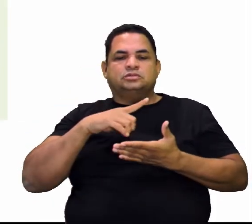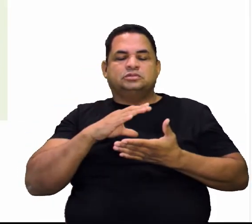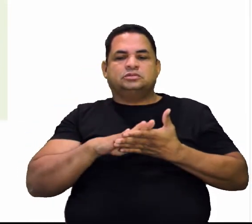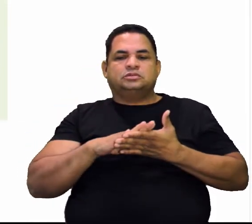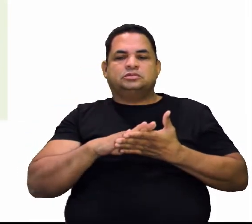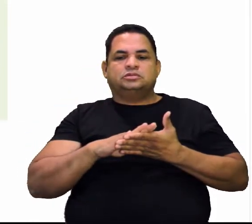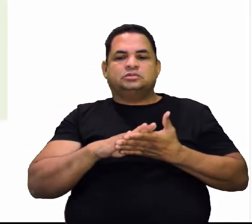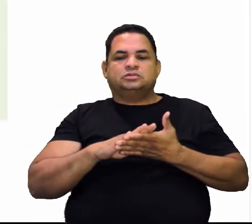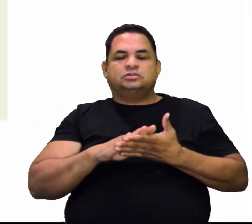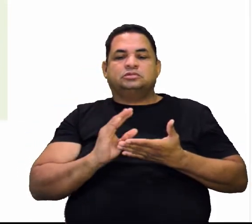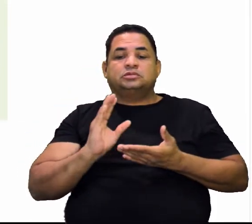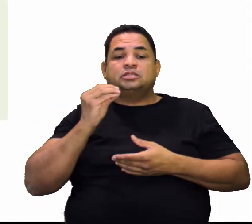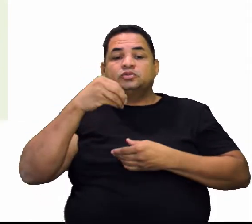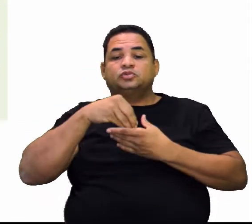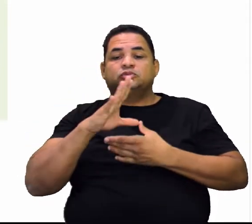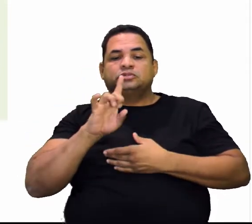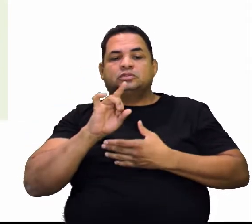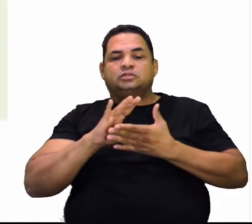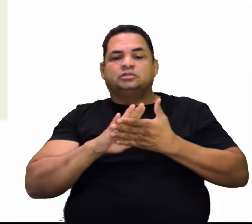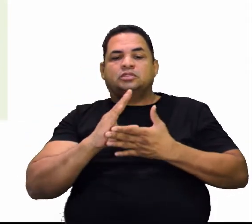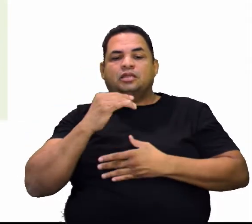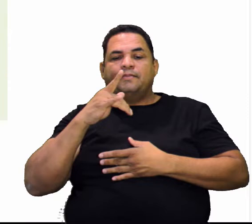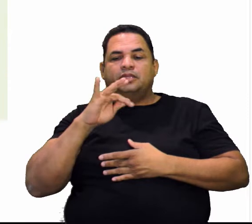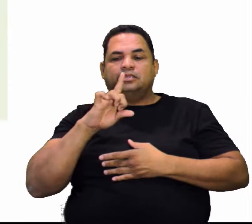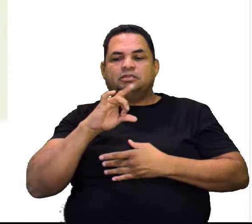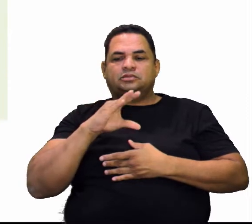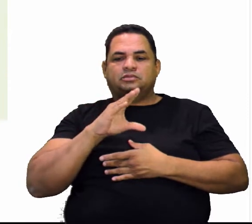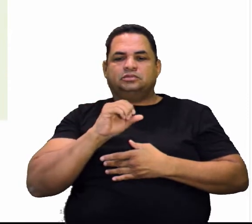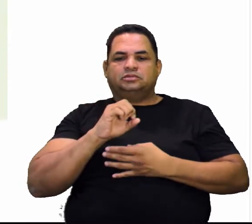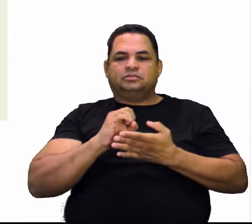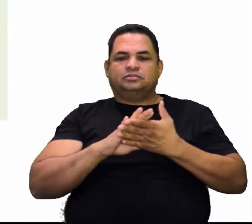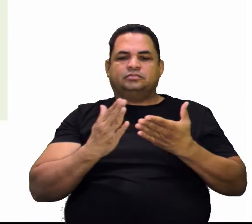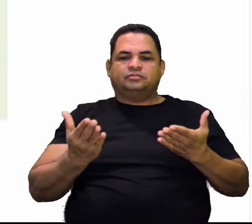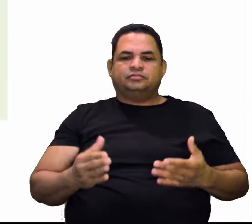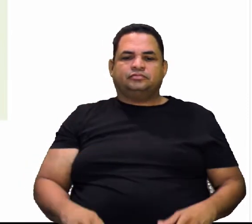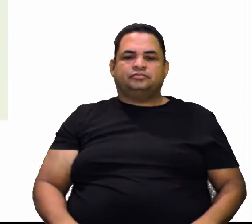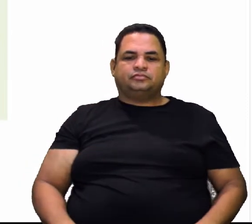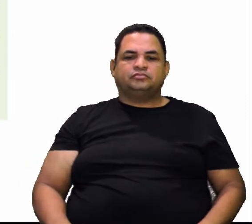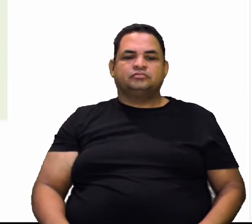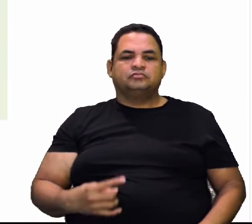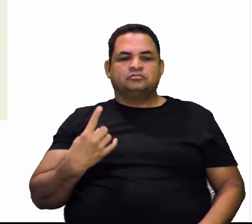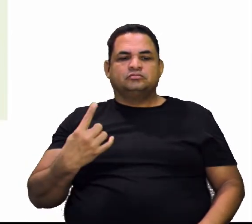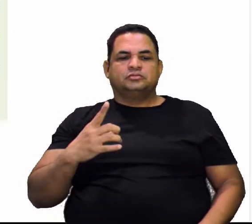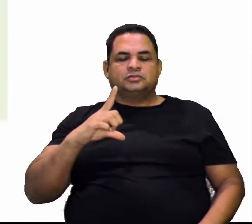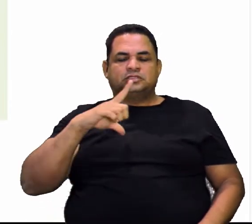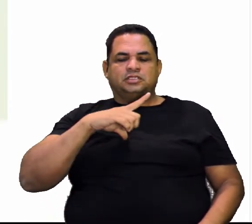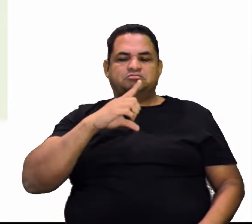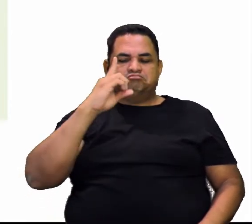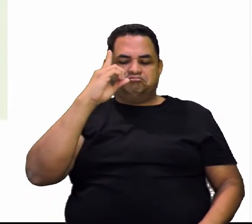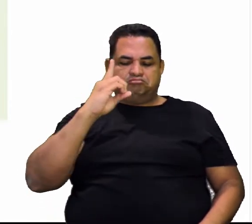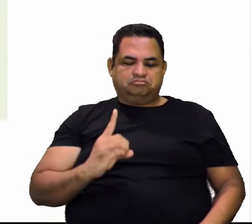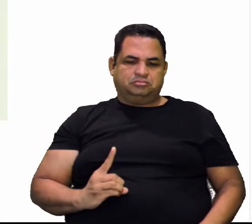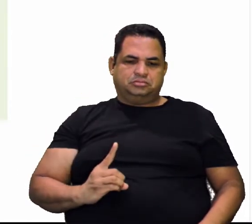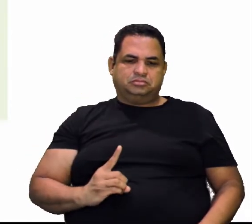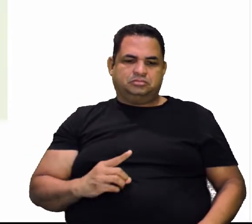Senado somente quem? Os patrícios, os únicos com direito